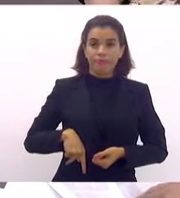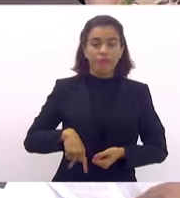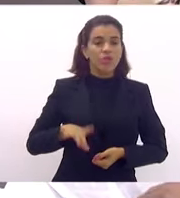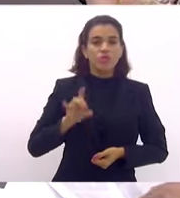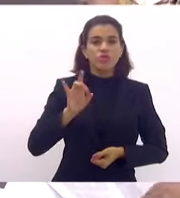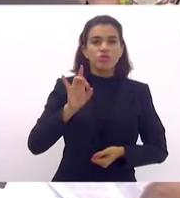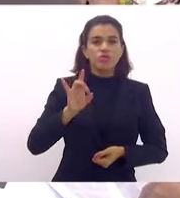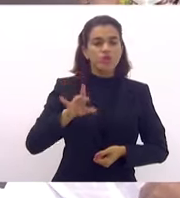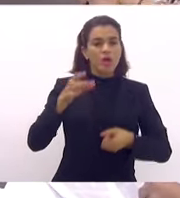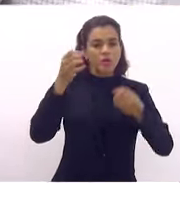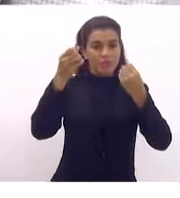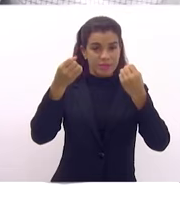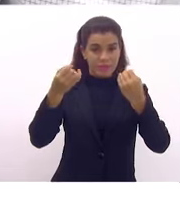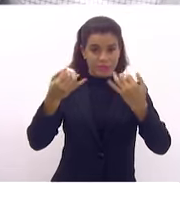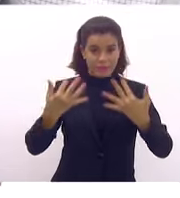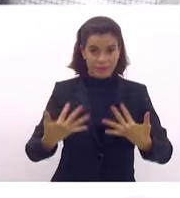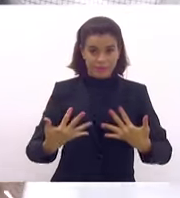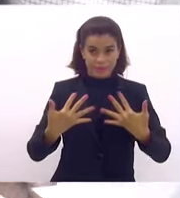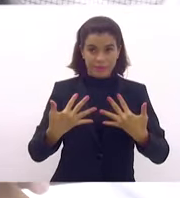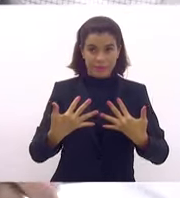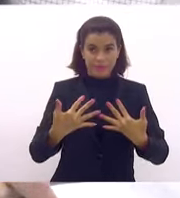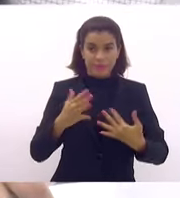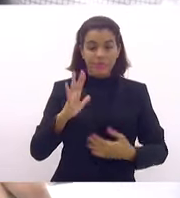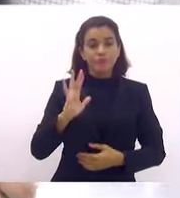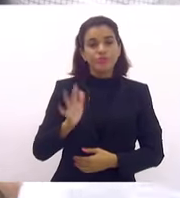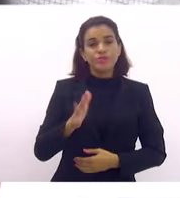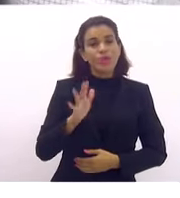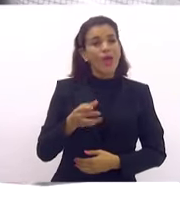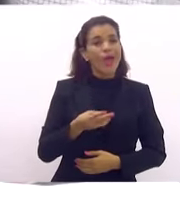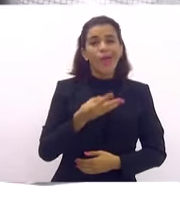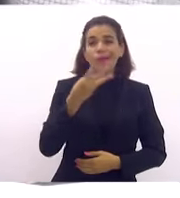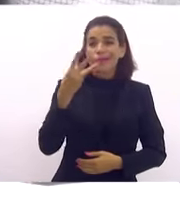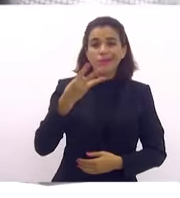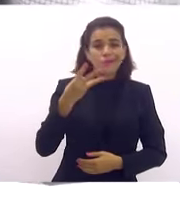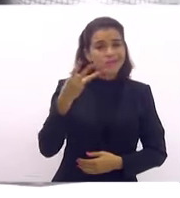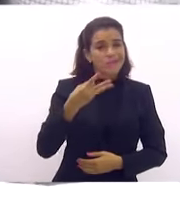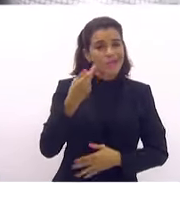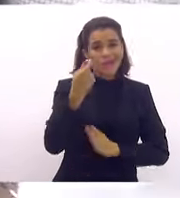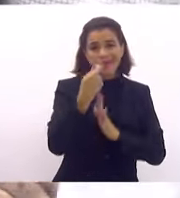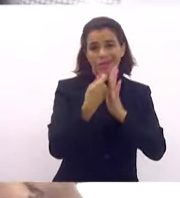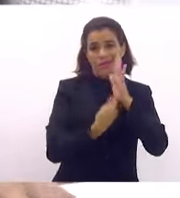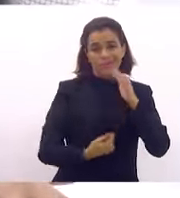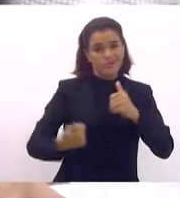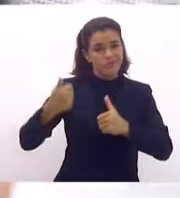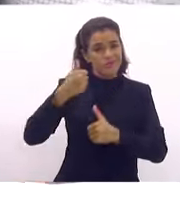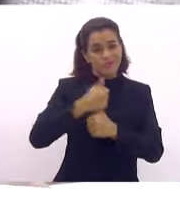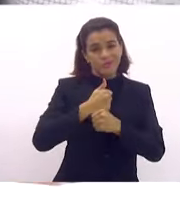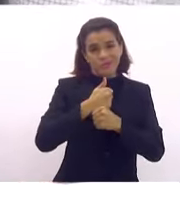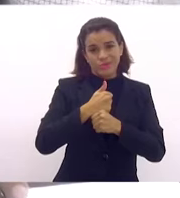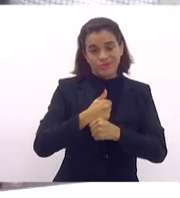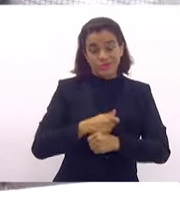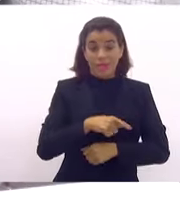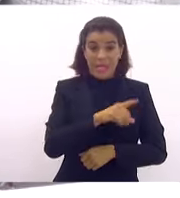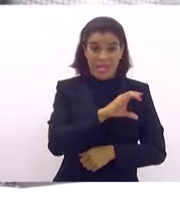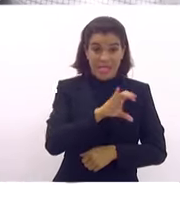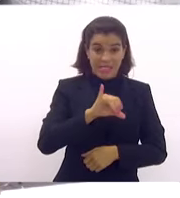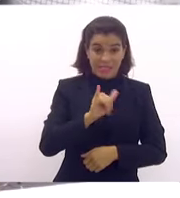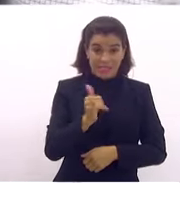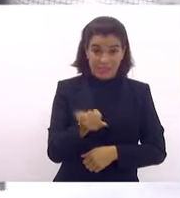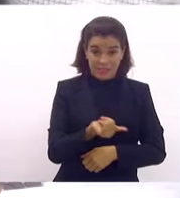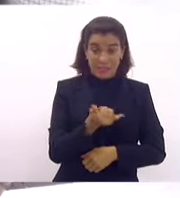esclarecer as pessoas. Esse é o terceiro substitutivo da CCJ. A CCJ fez um primeiro